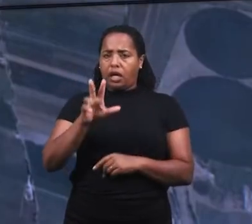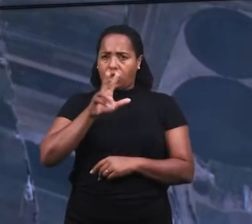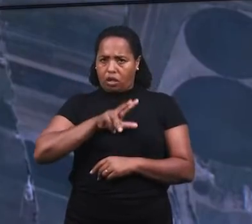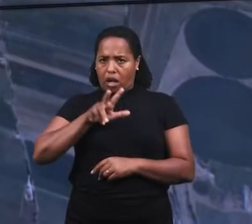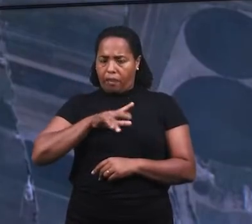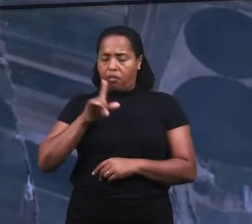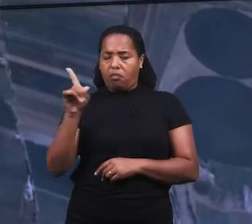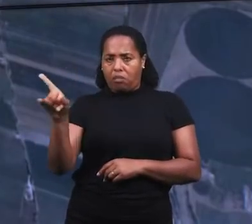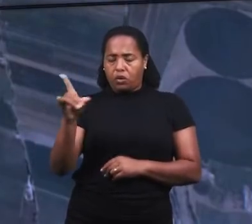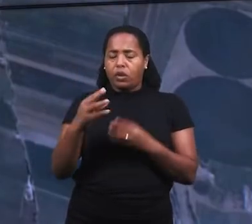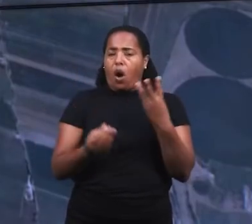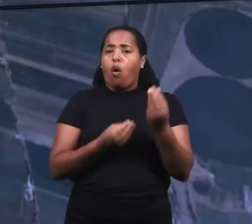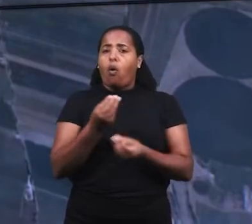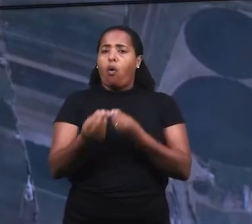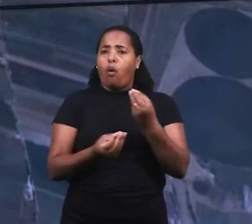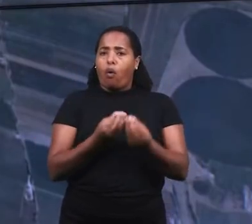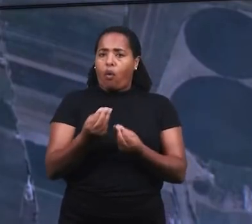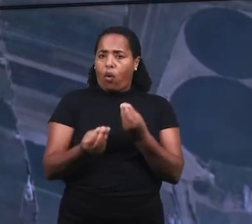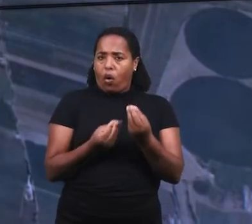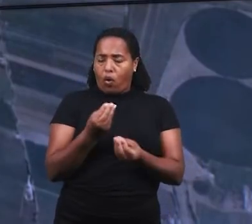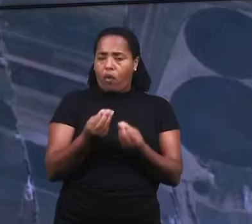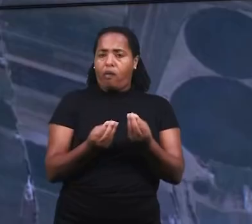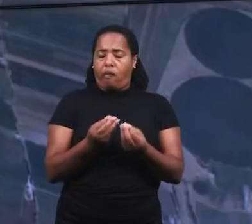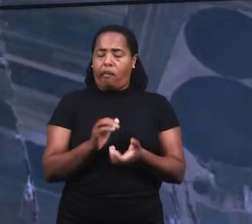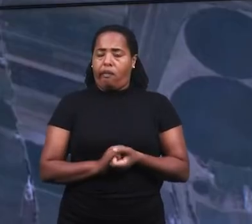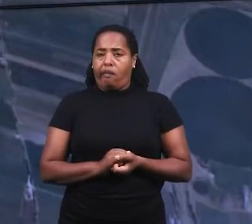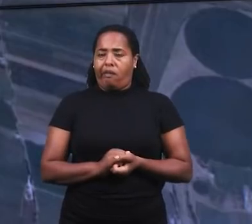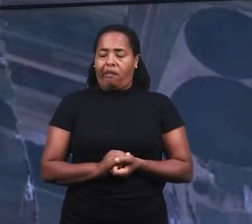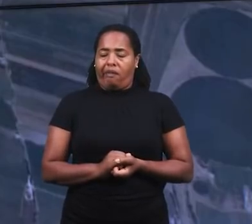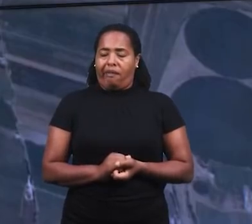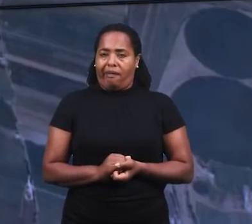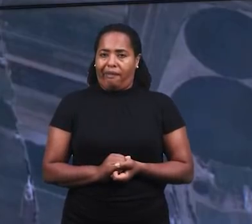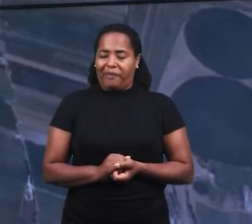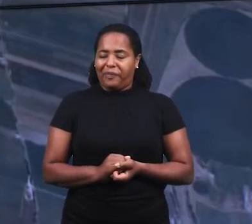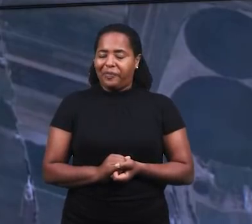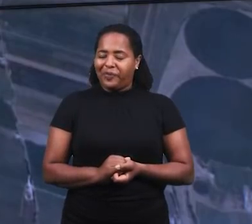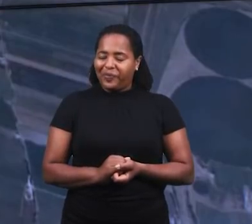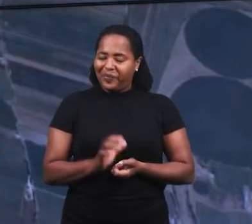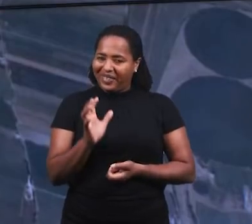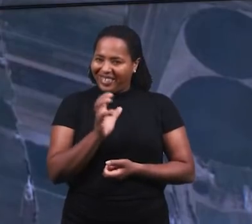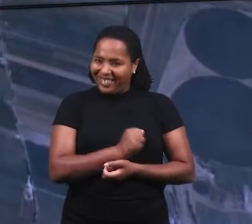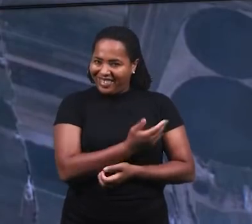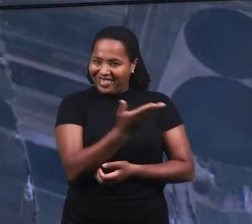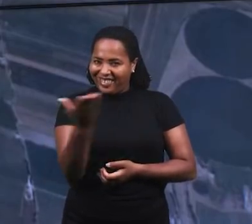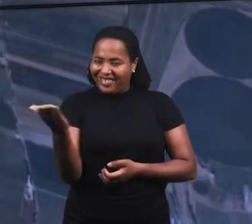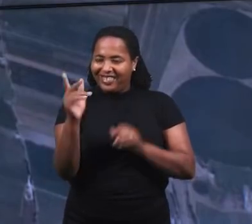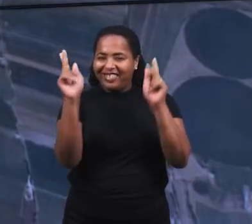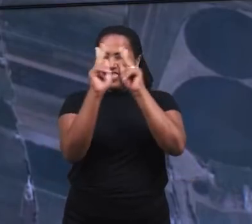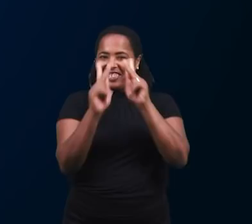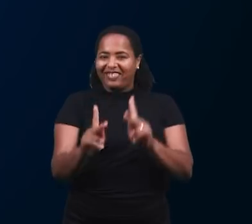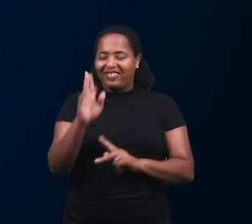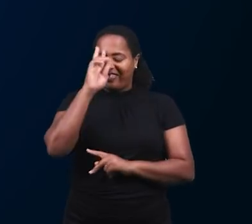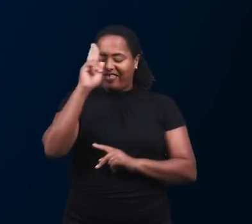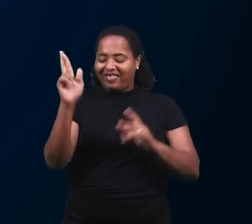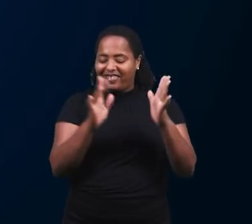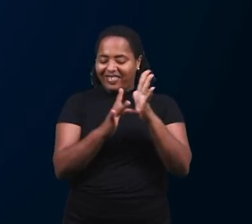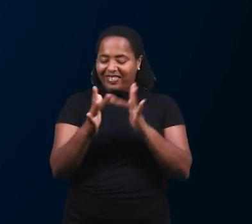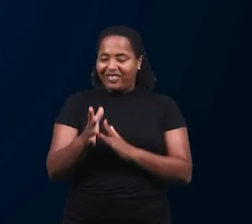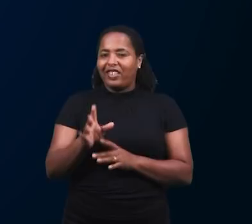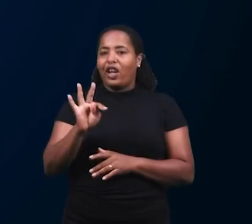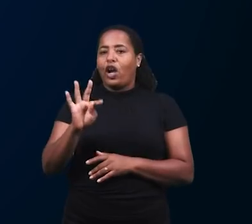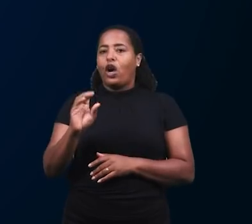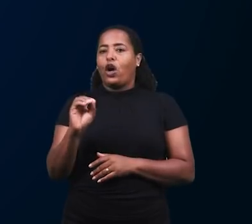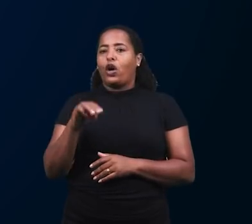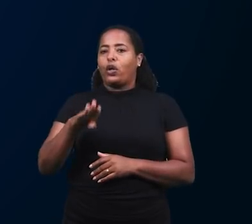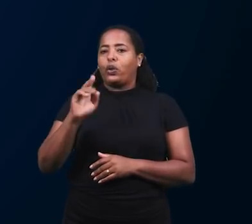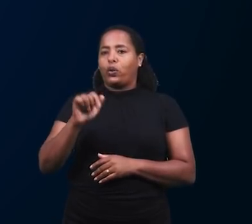ela é recebida ali na igreja em Cartaxo. Vamos ouvir então o nosso irmão Tommy Souza. Meus amados, a paz do